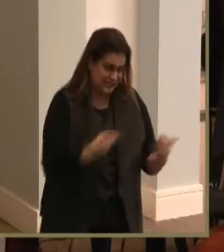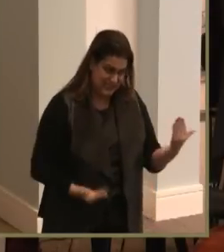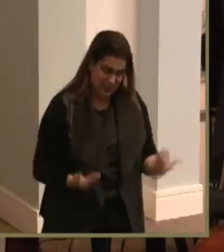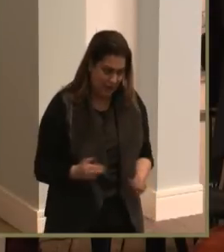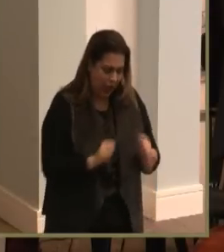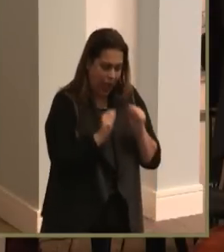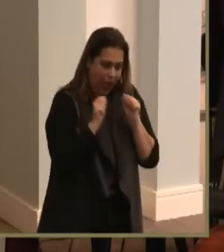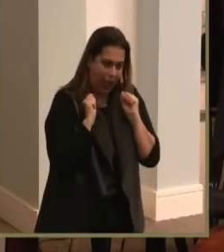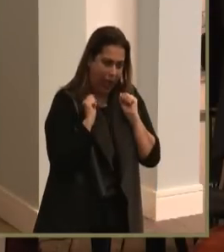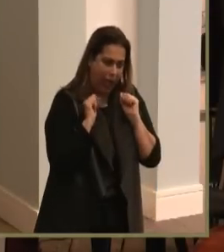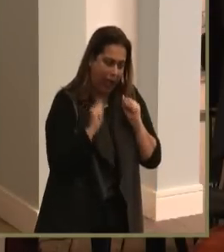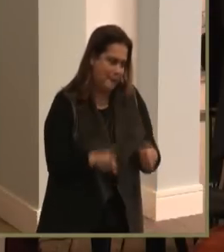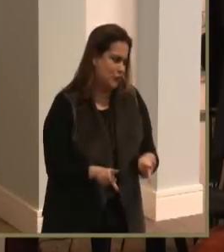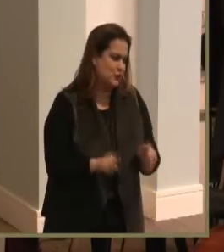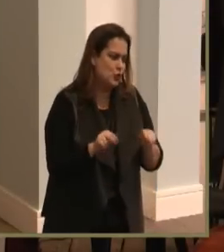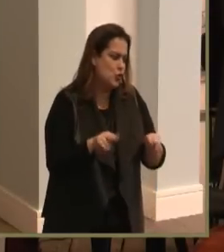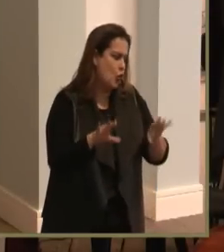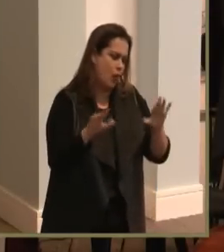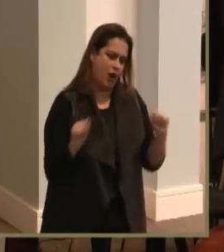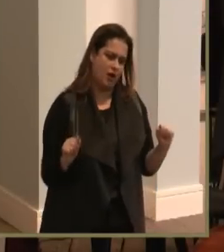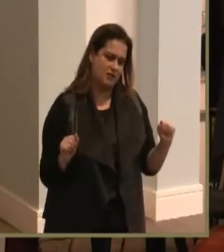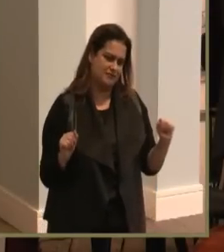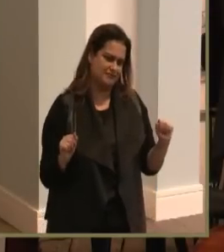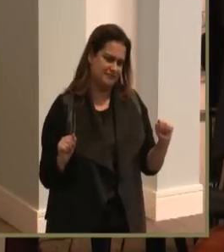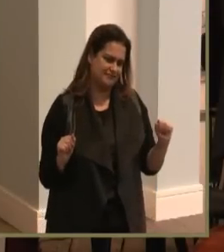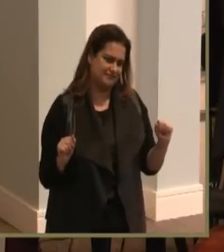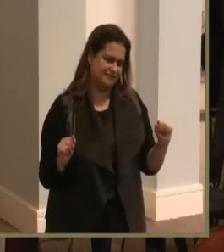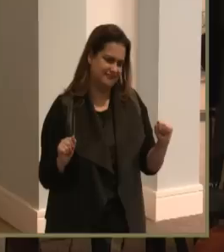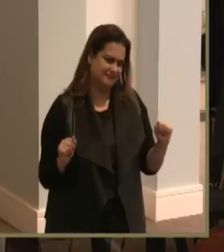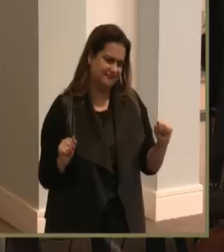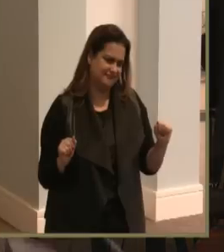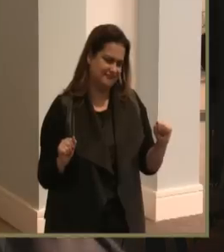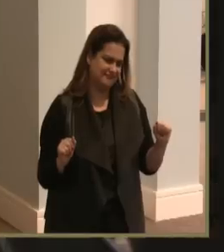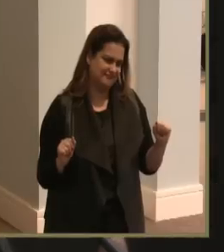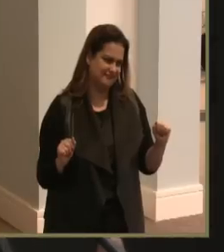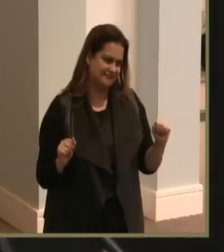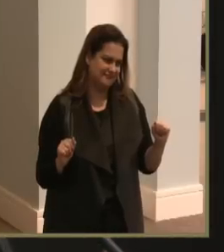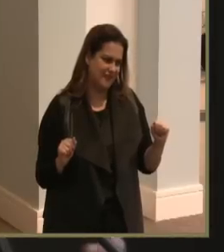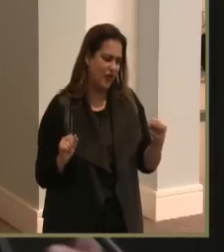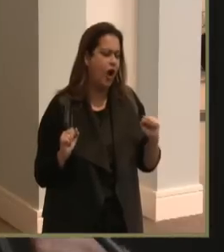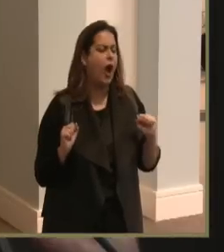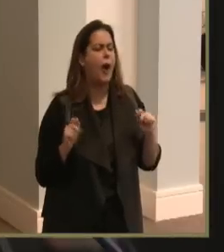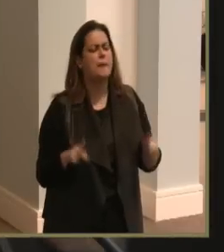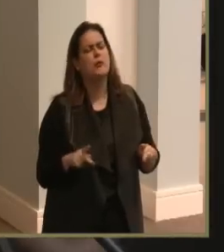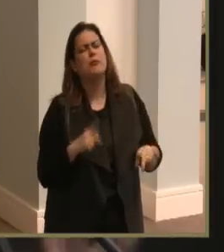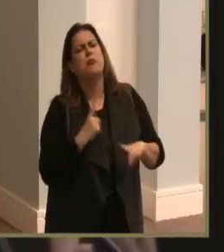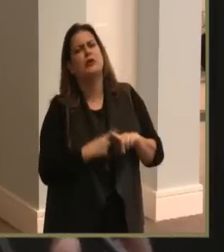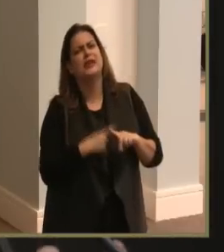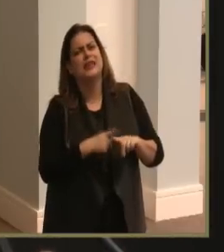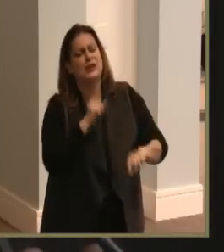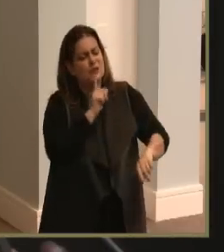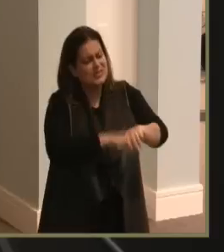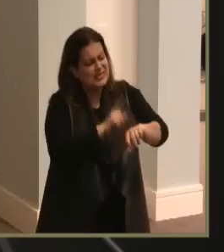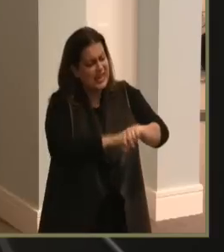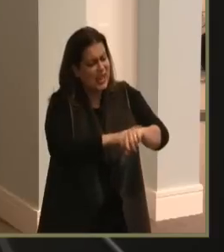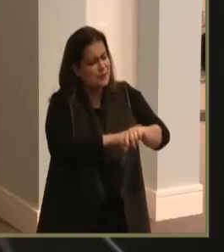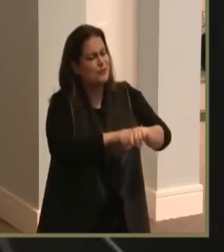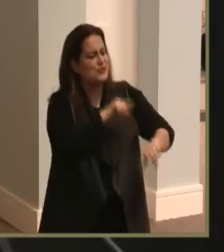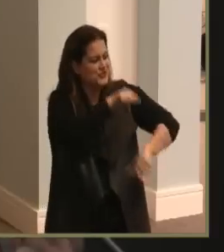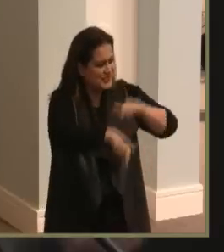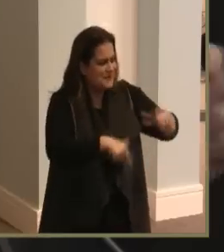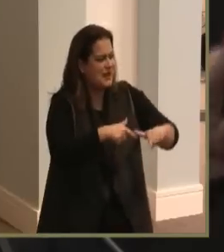Pelo contrário, muitos falam, pastor, irei me aposentar porque eu quero trabalhar, quero ter tempo para dedicar à